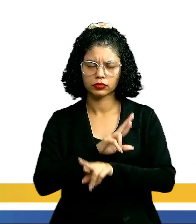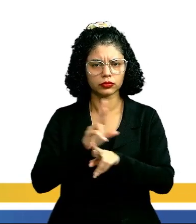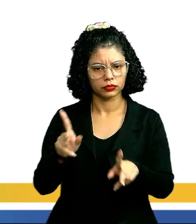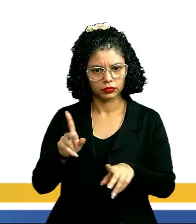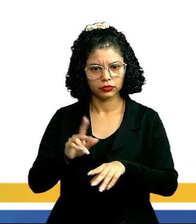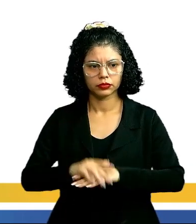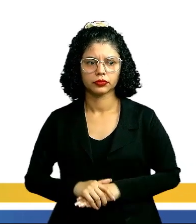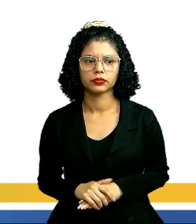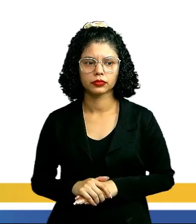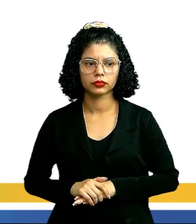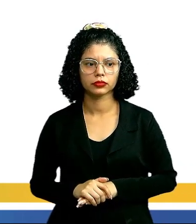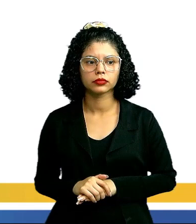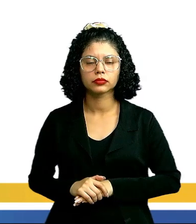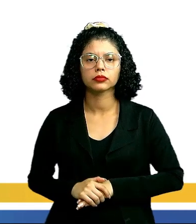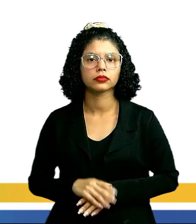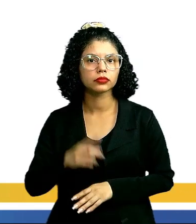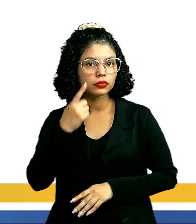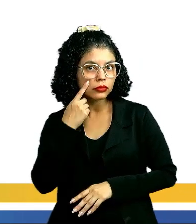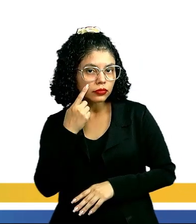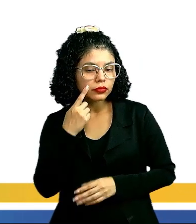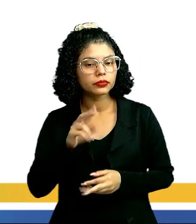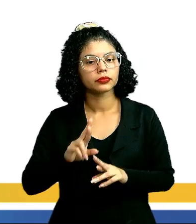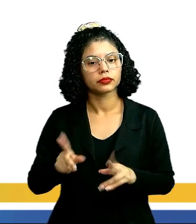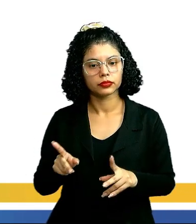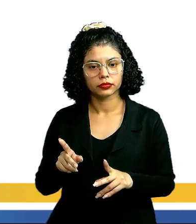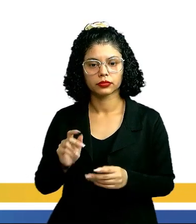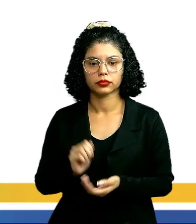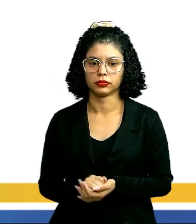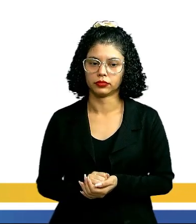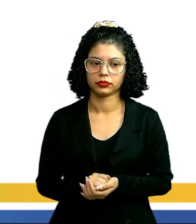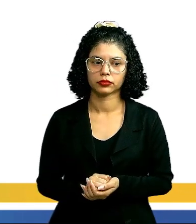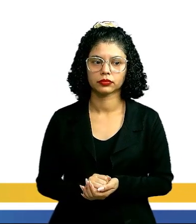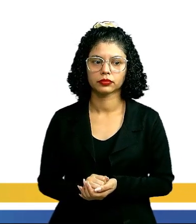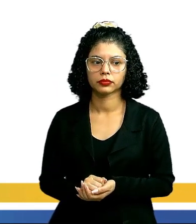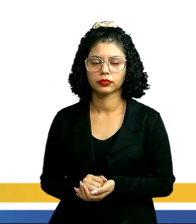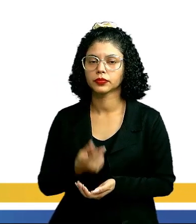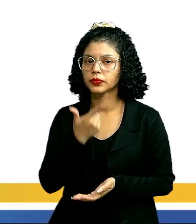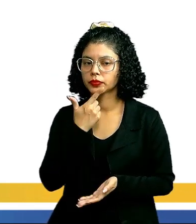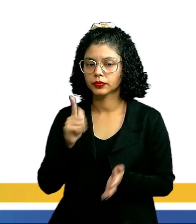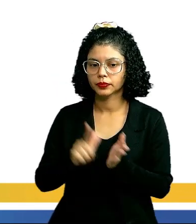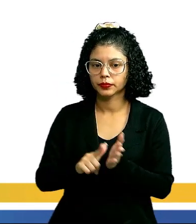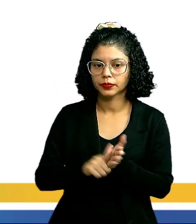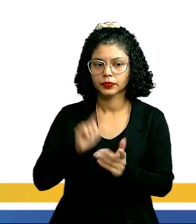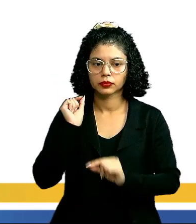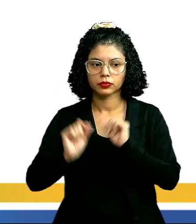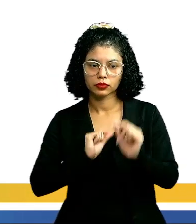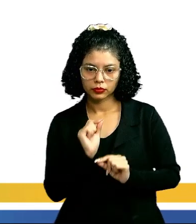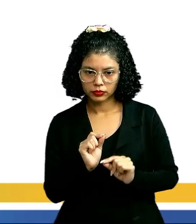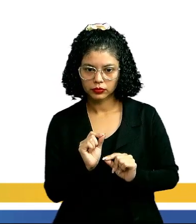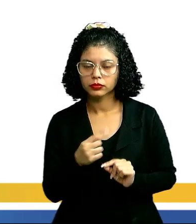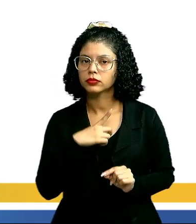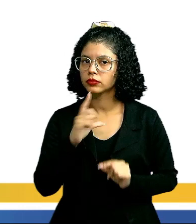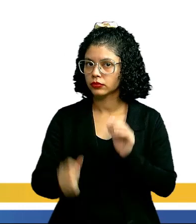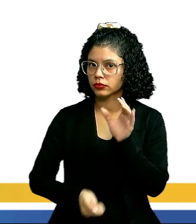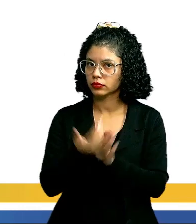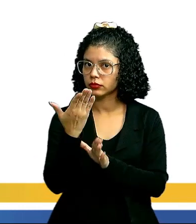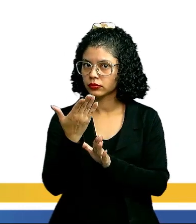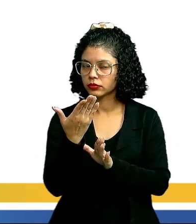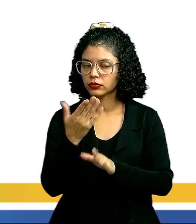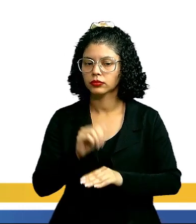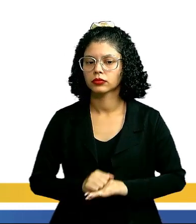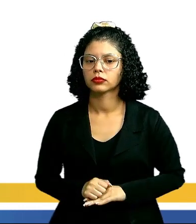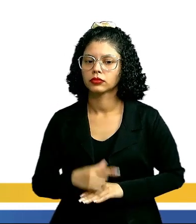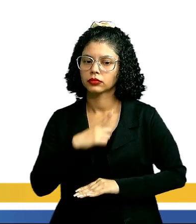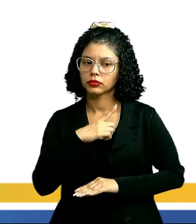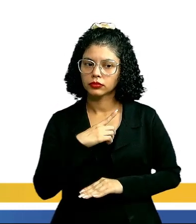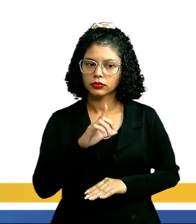já diferenciados, pessoal, os folhetos embrionários, eles ainda seriam originados ali. Então